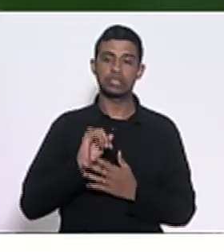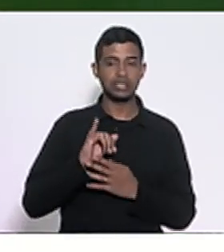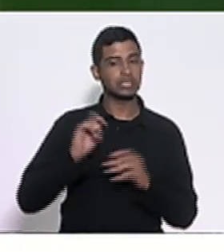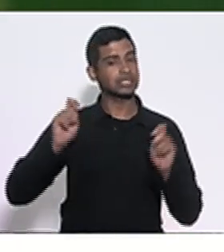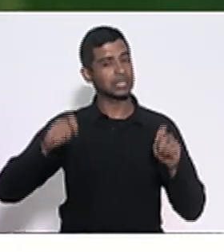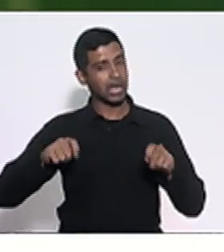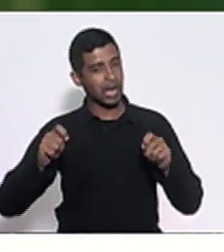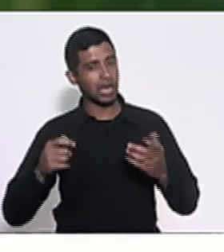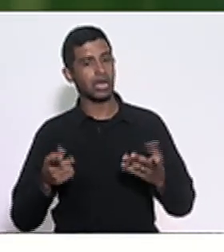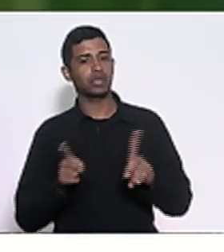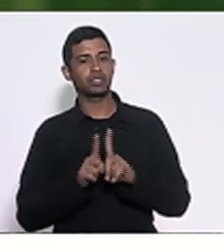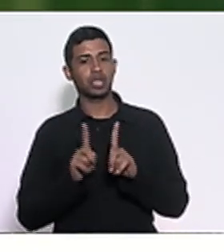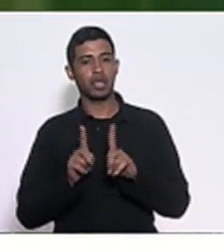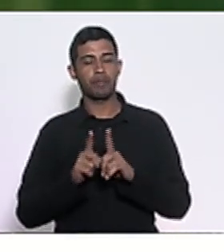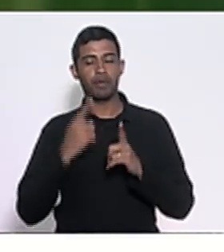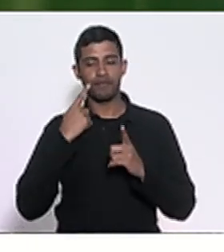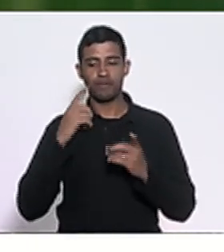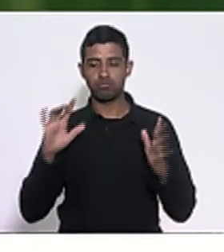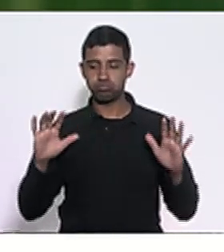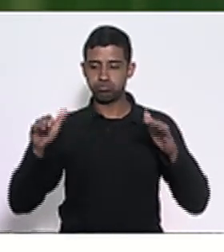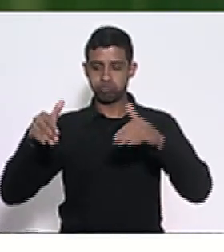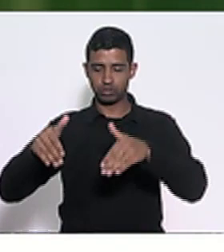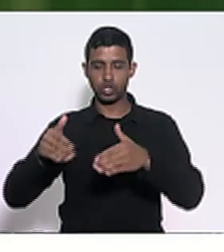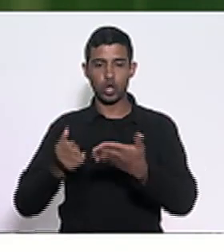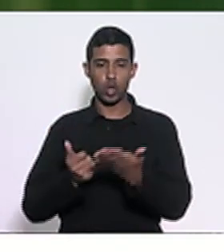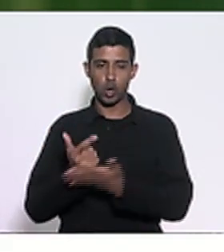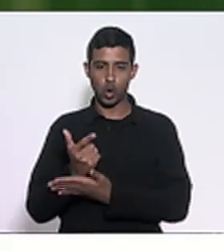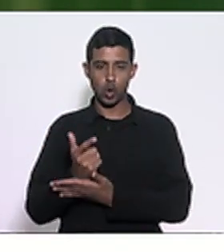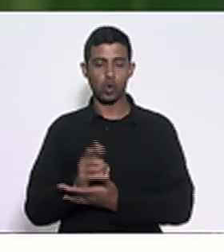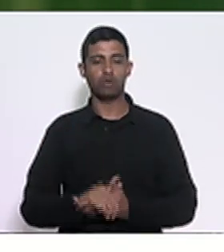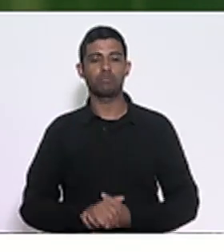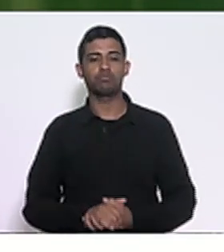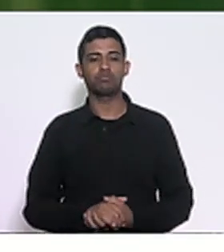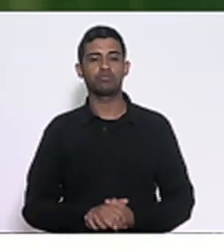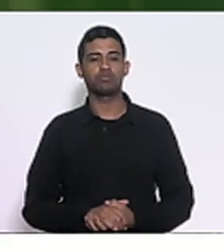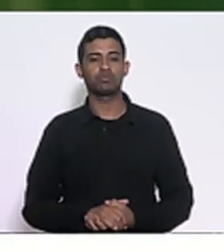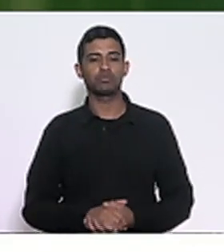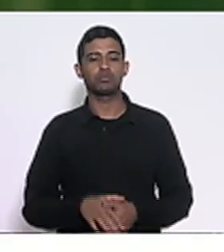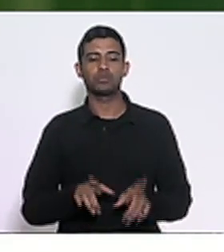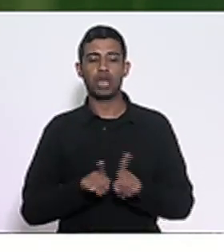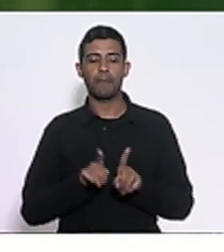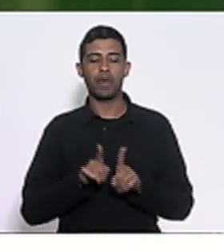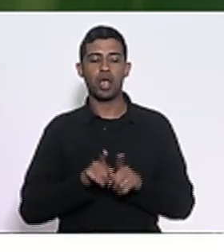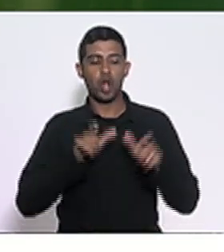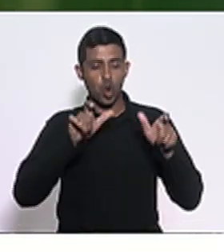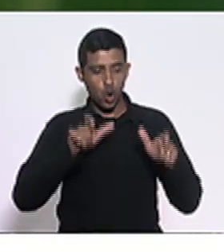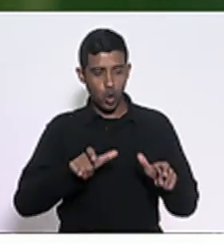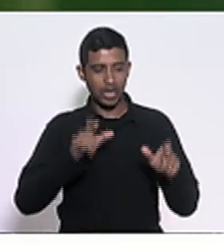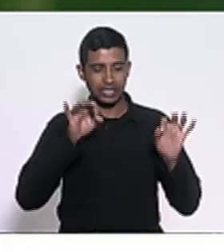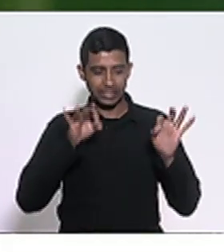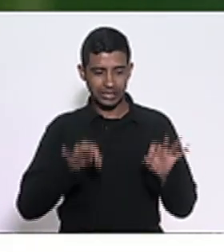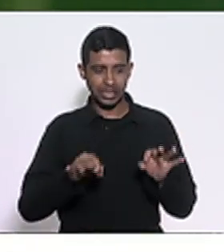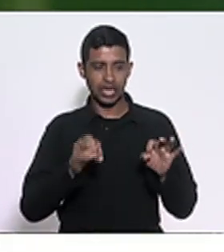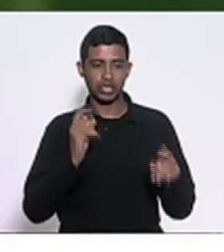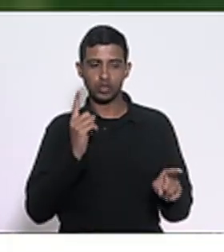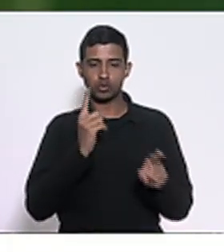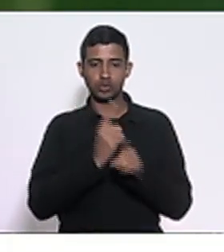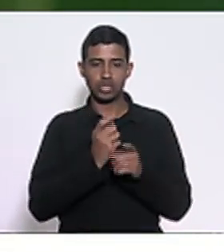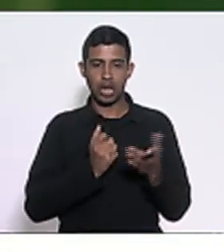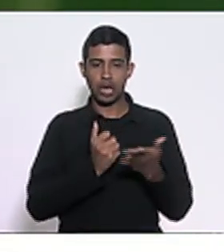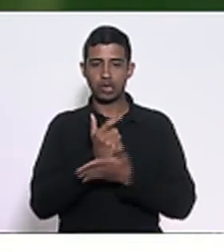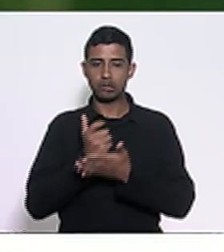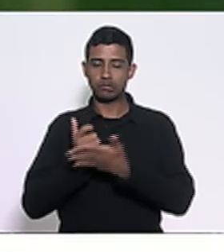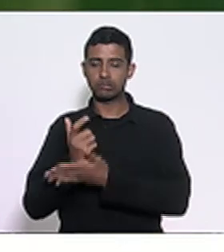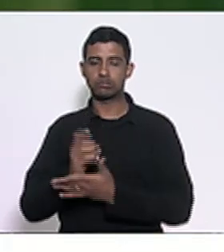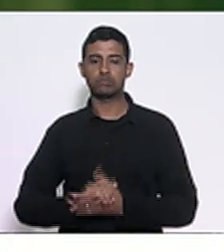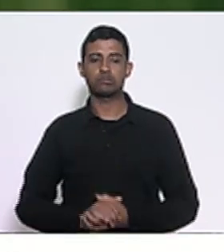né, centralização de compras, centralização da solução em si, como um Proderj, como provedor da